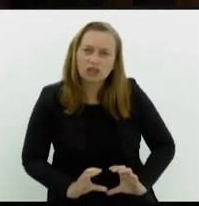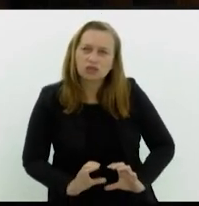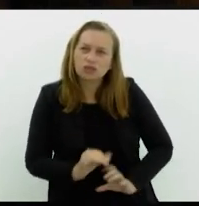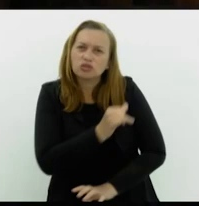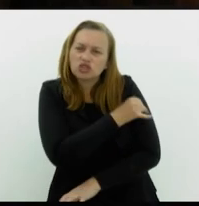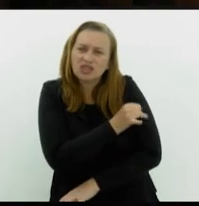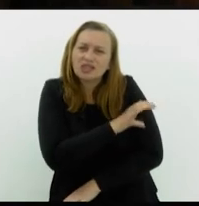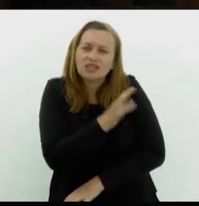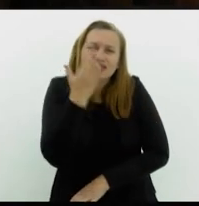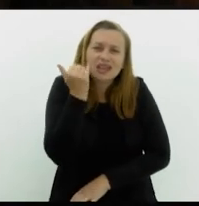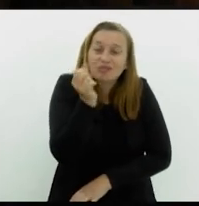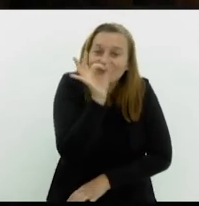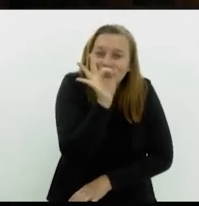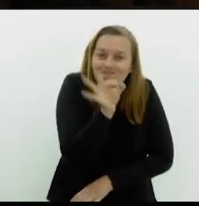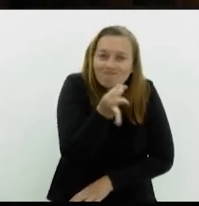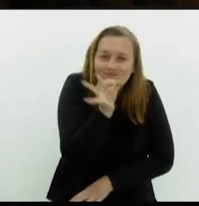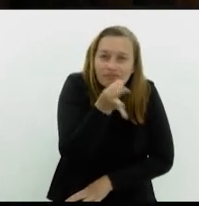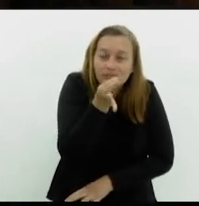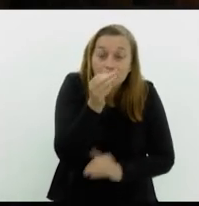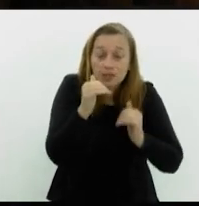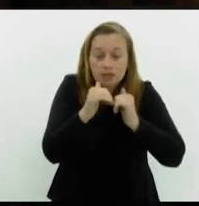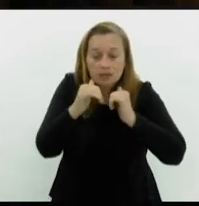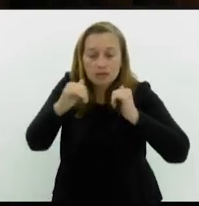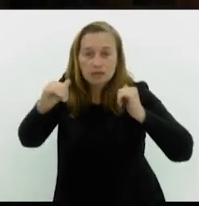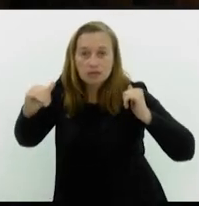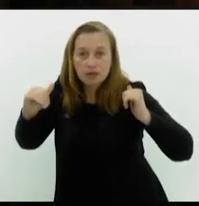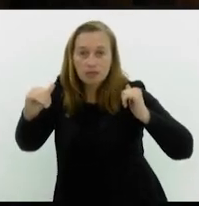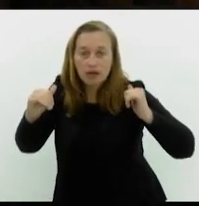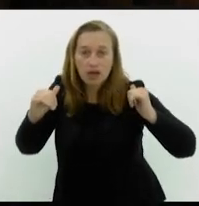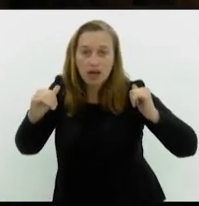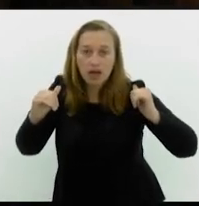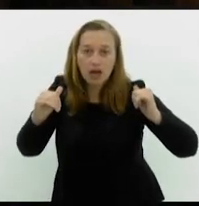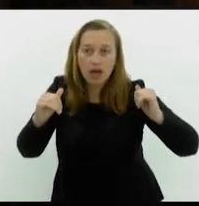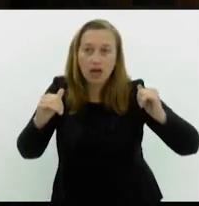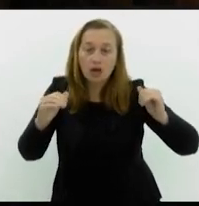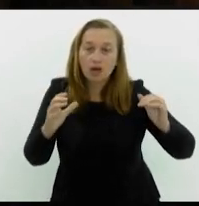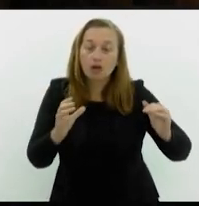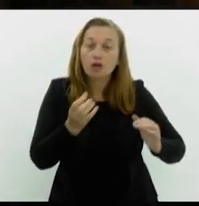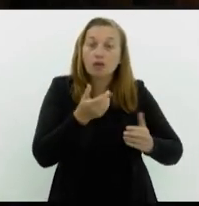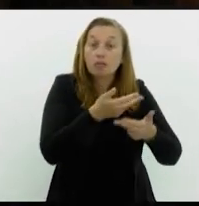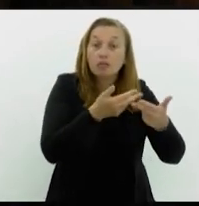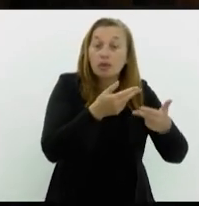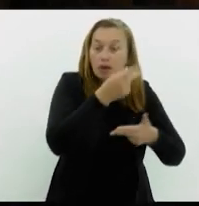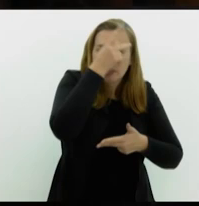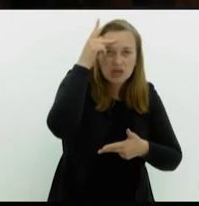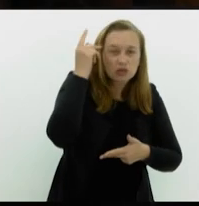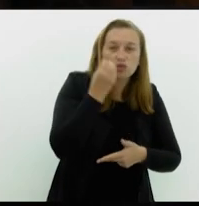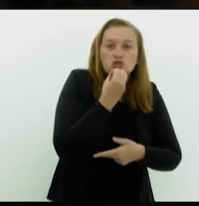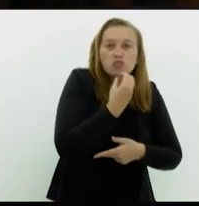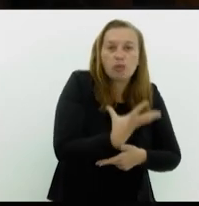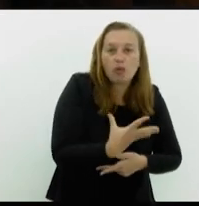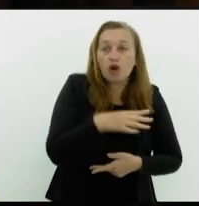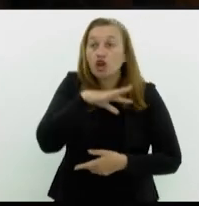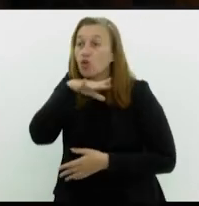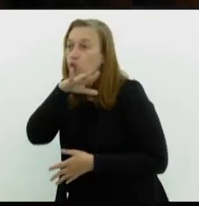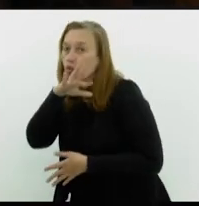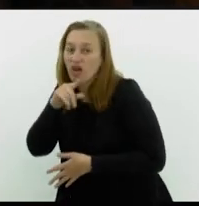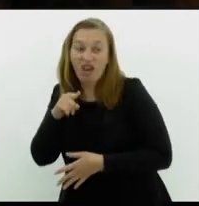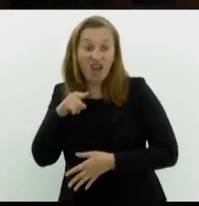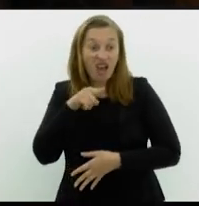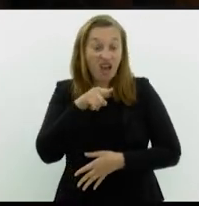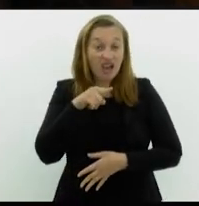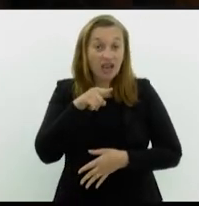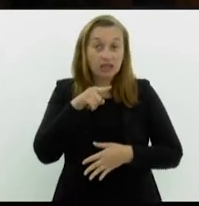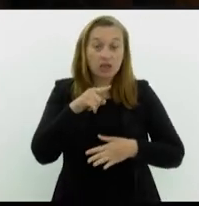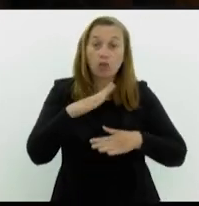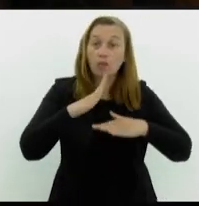saiba exatamente separar o bem e o mal. Saiba separar aqueles que têm uma proposta